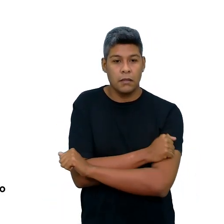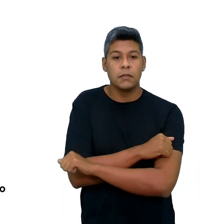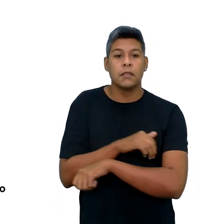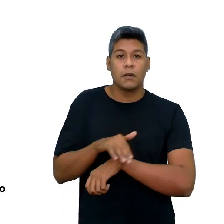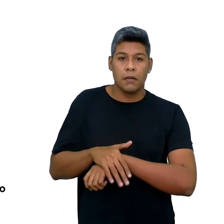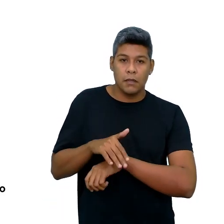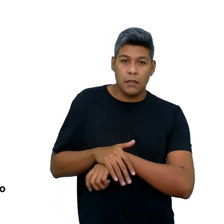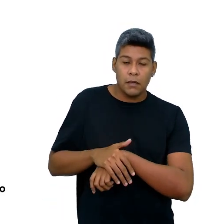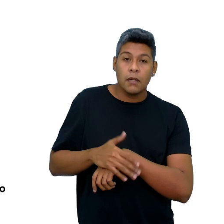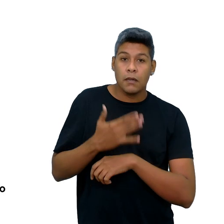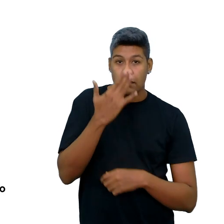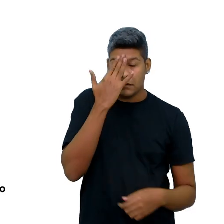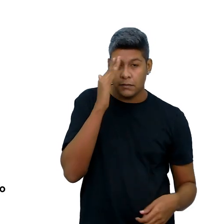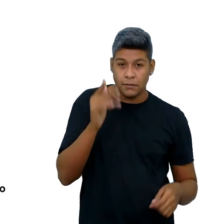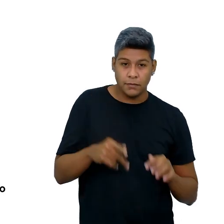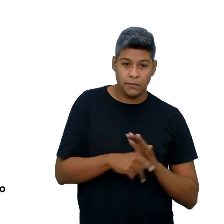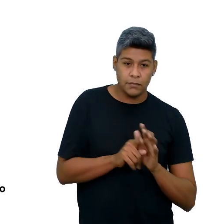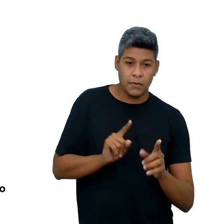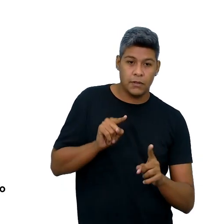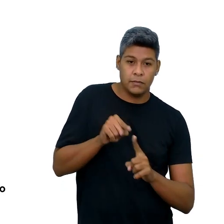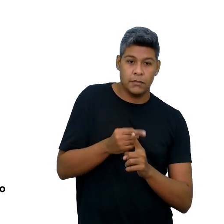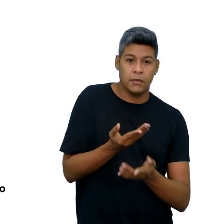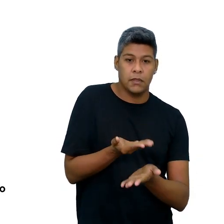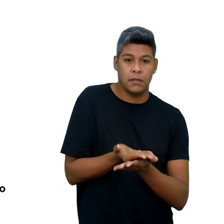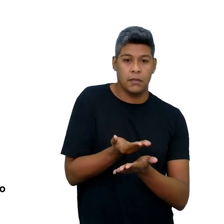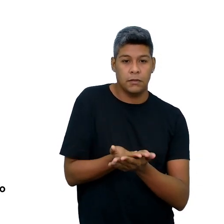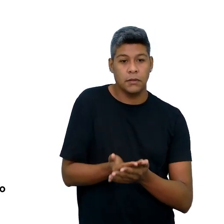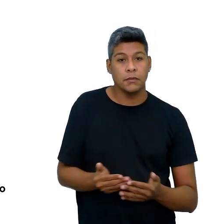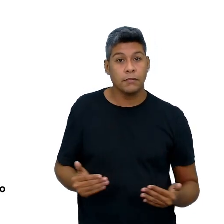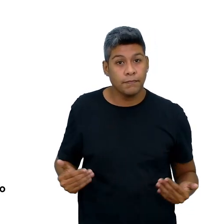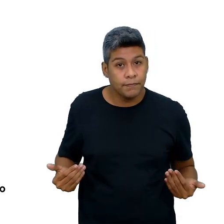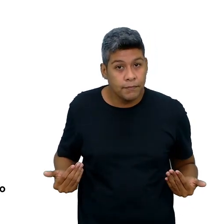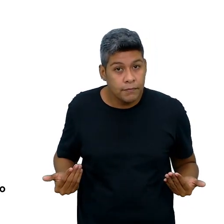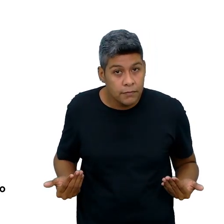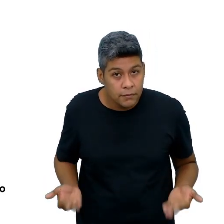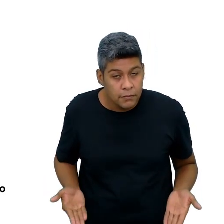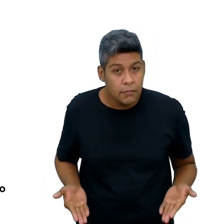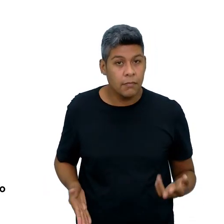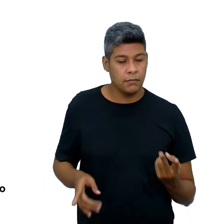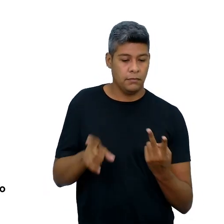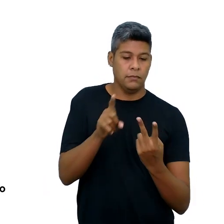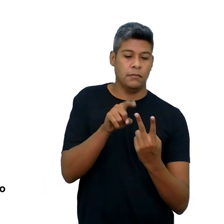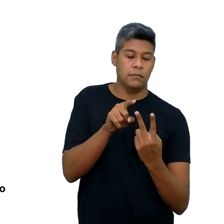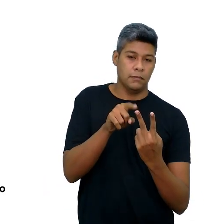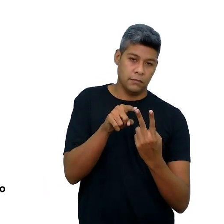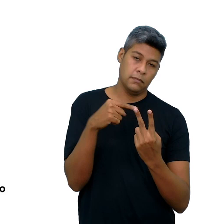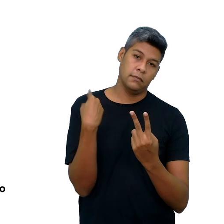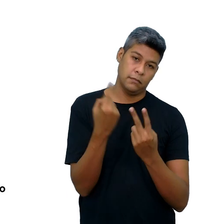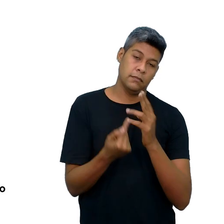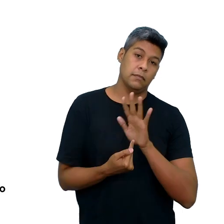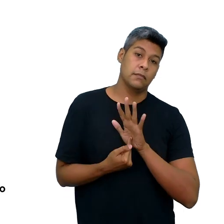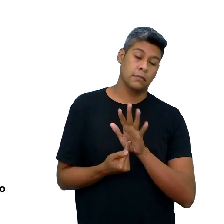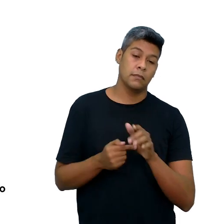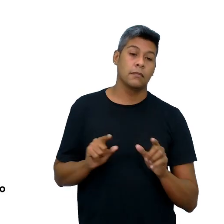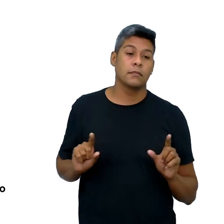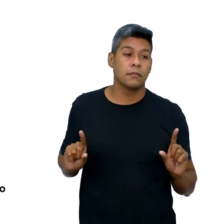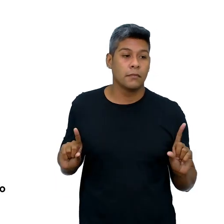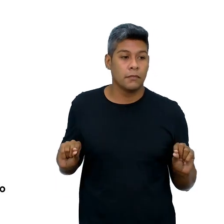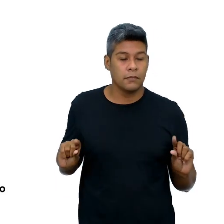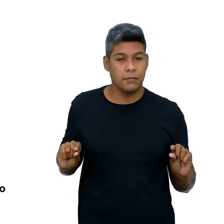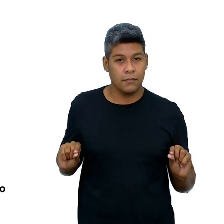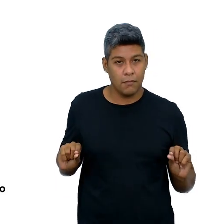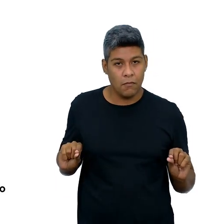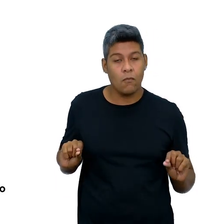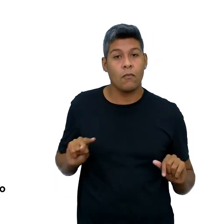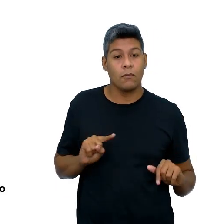eles compreendam os objetivos da sua aula. Então, no item 2, né? Nós trazemos aí